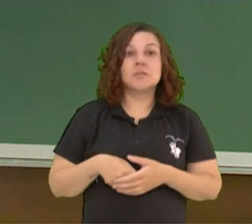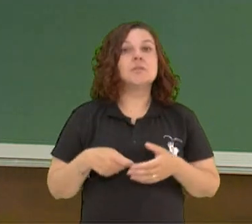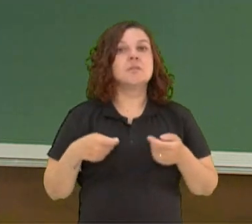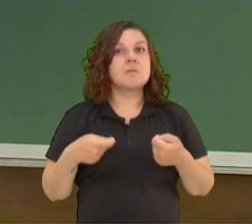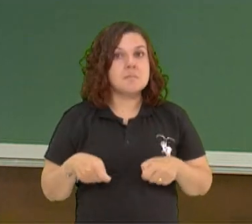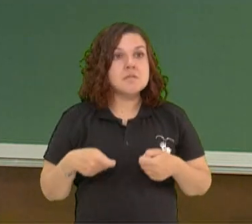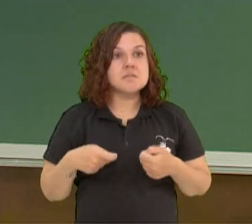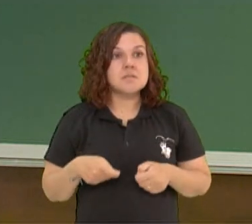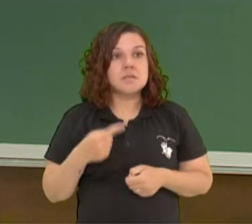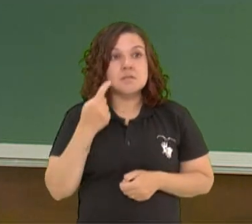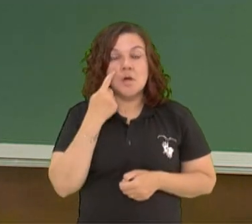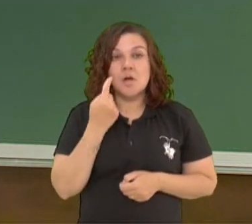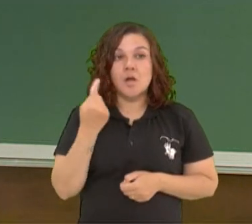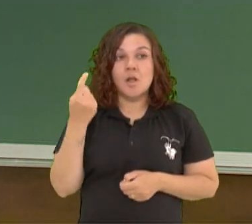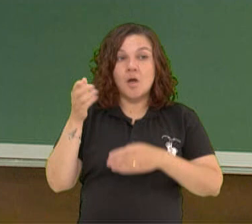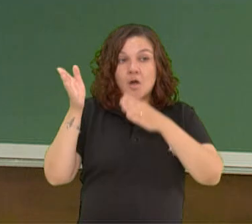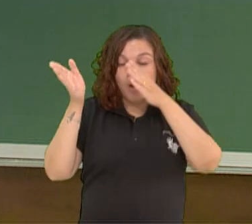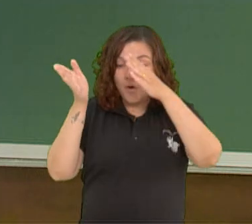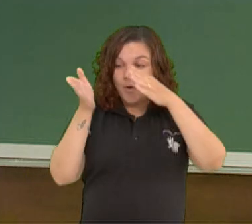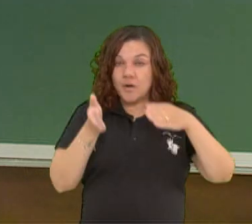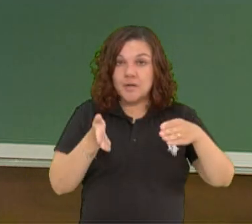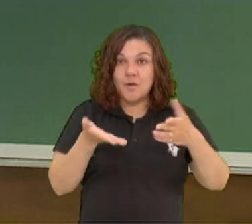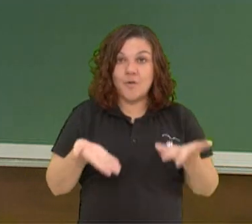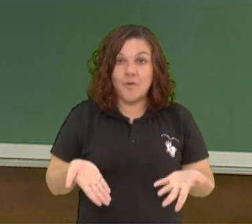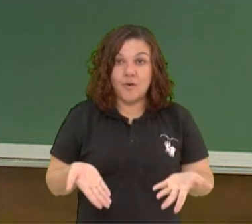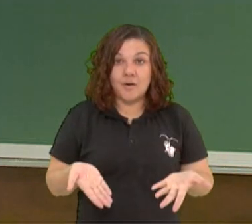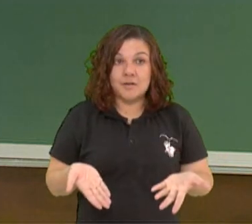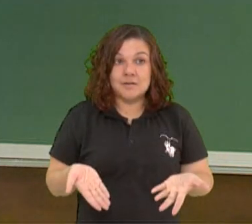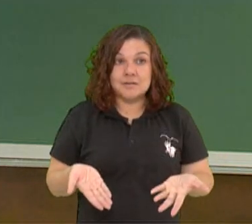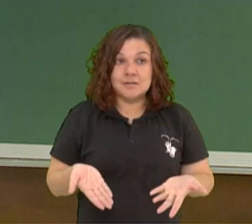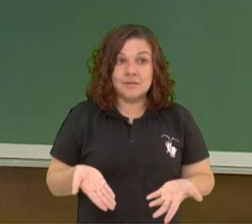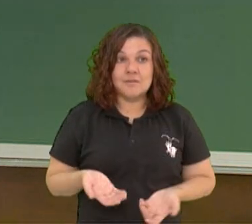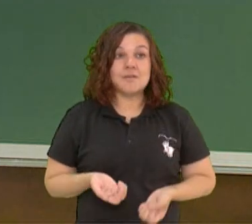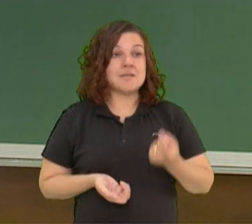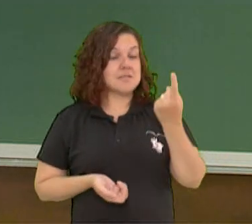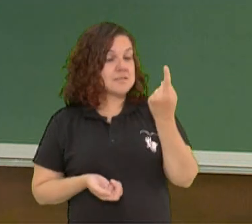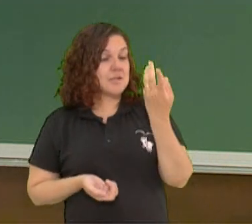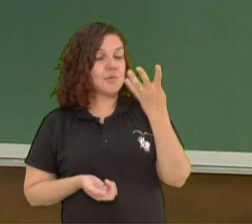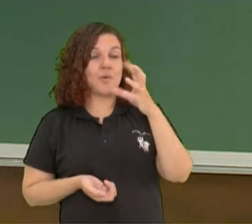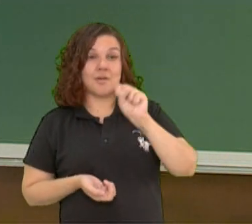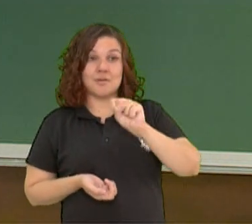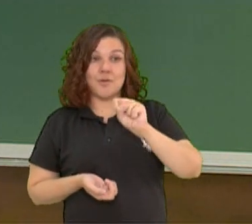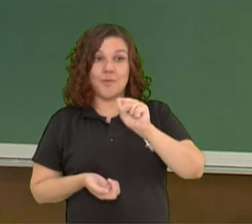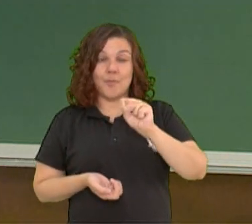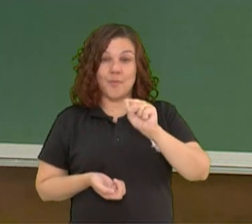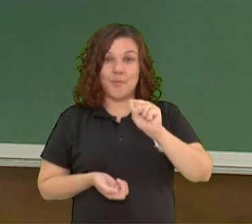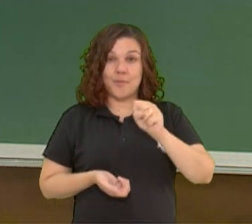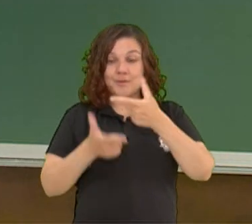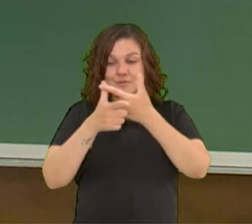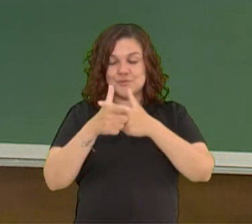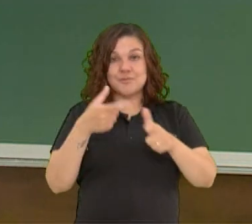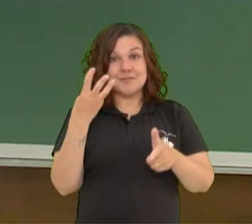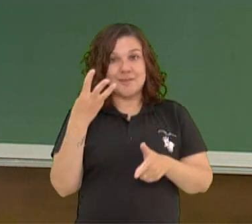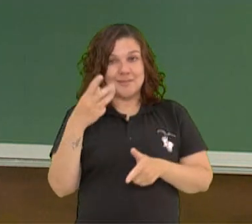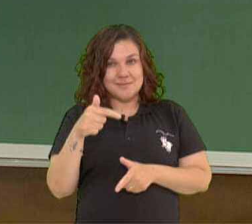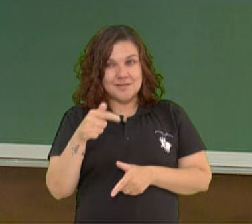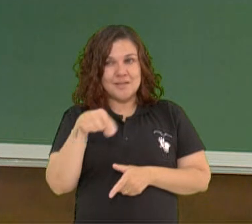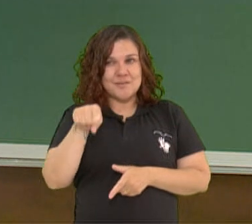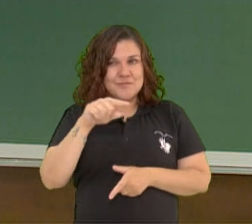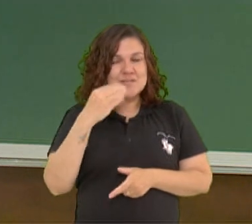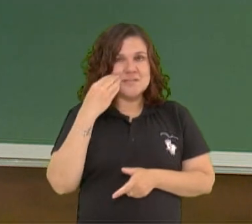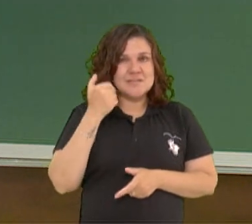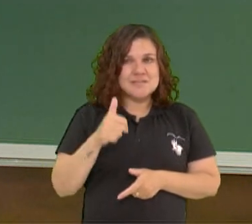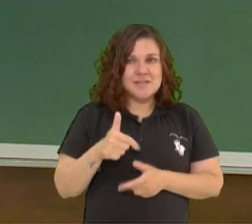precisa. Ó. Corta os zeros aqui, diminui de 148 por 37. São os truques aí da matemática